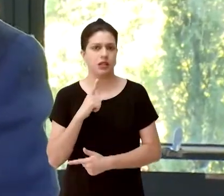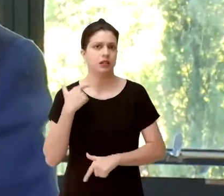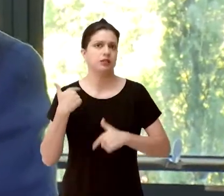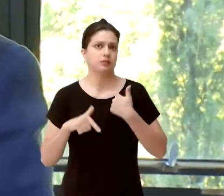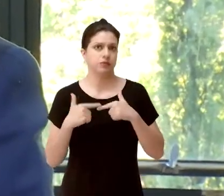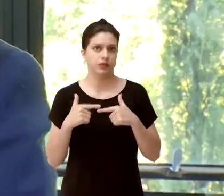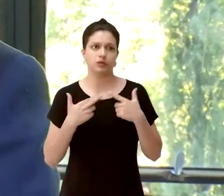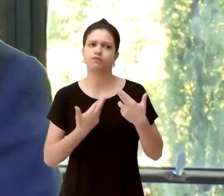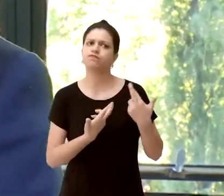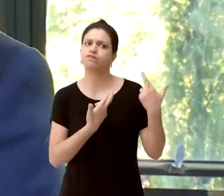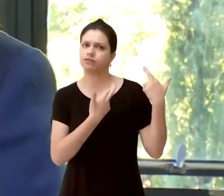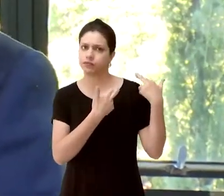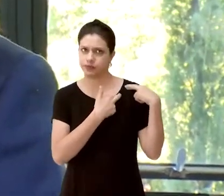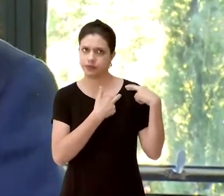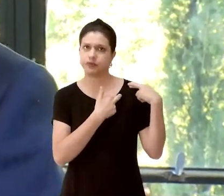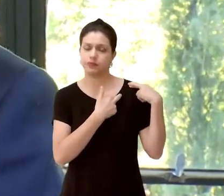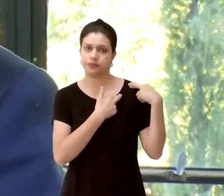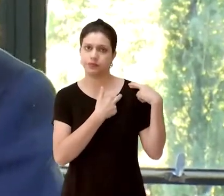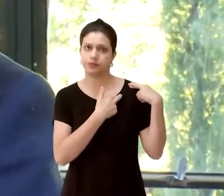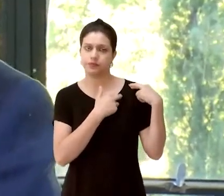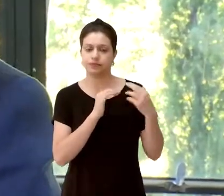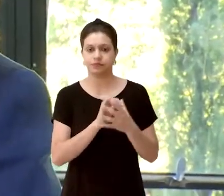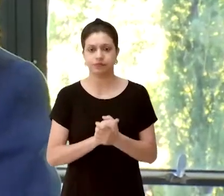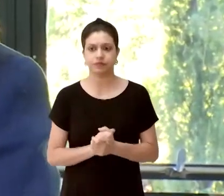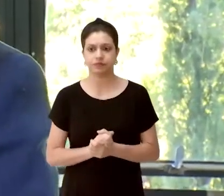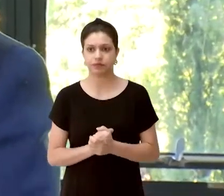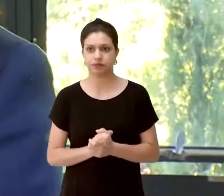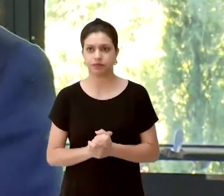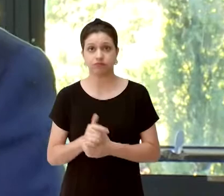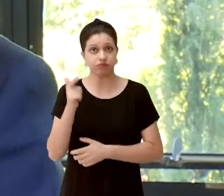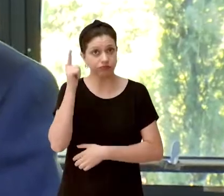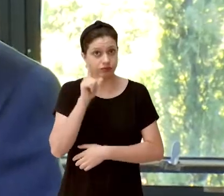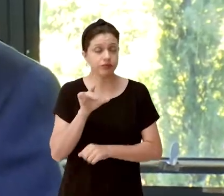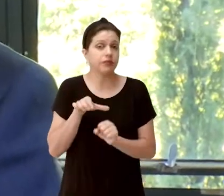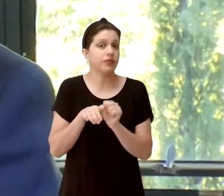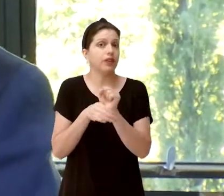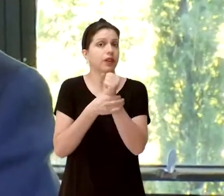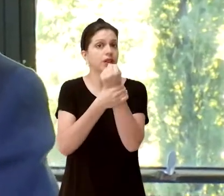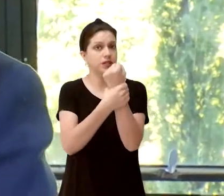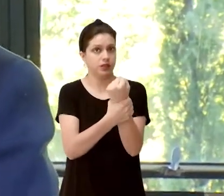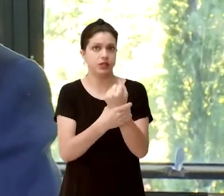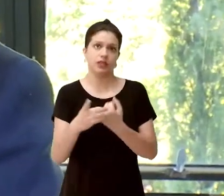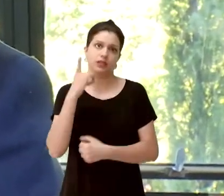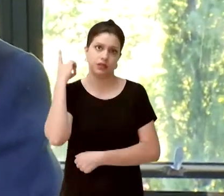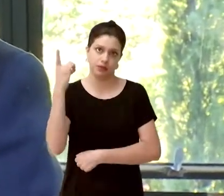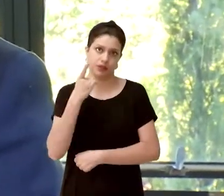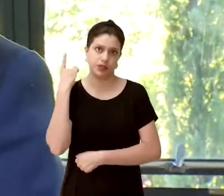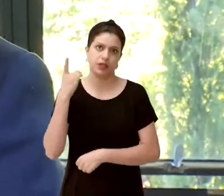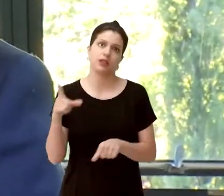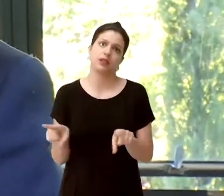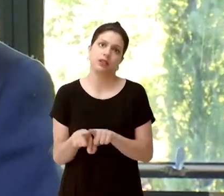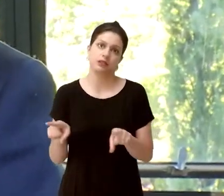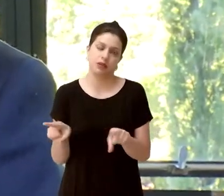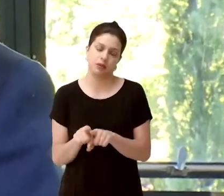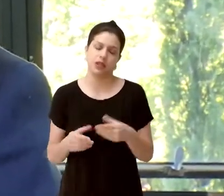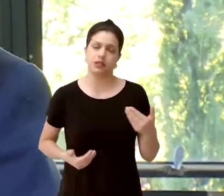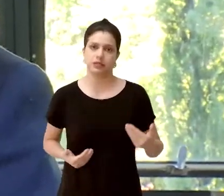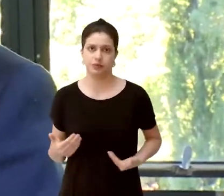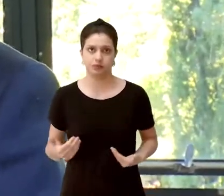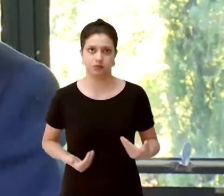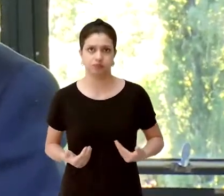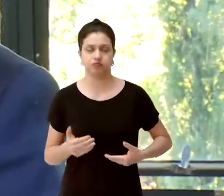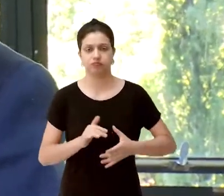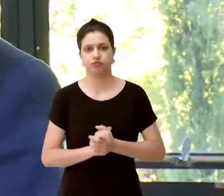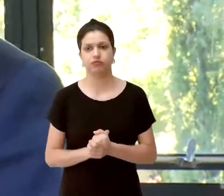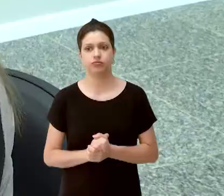tomado atitudes bem responsáveis e que tem, de uma forma ou de outra, garantido a segurança tanto dos deputados quanto de